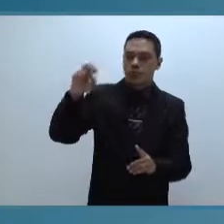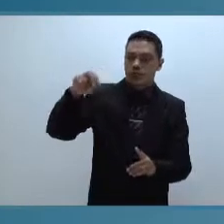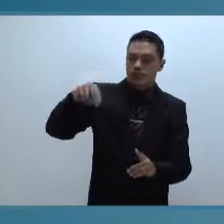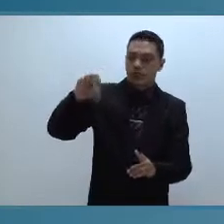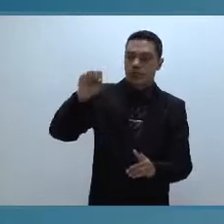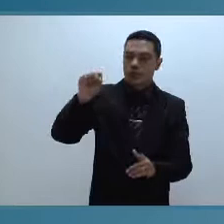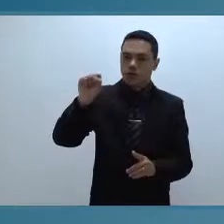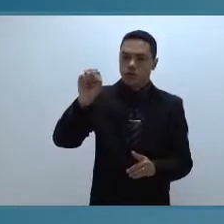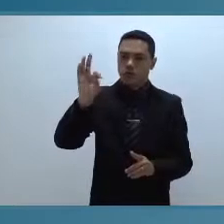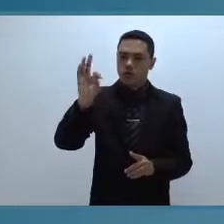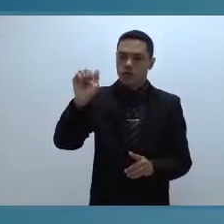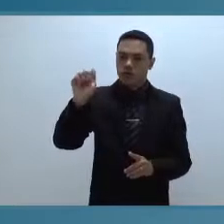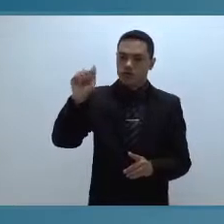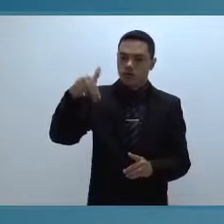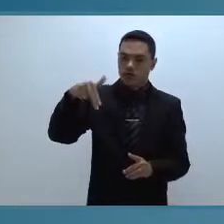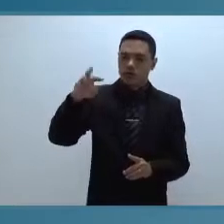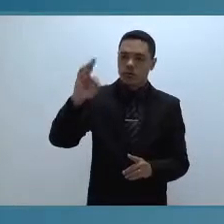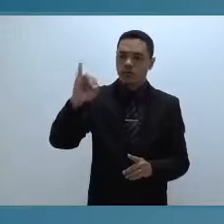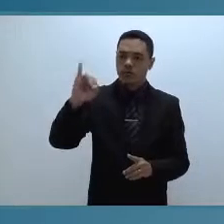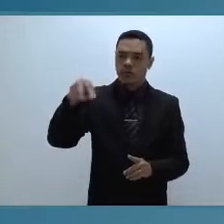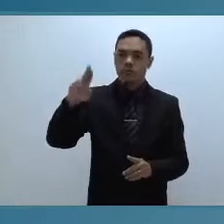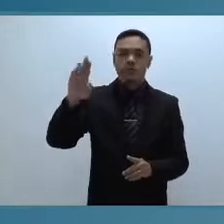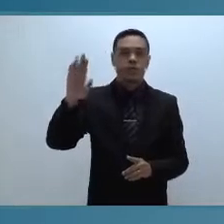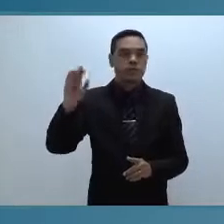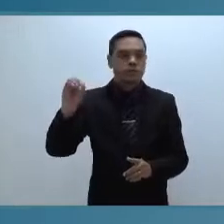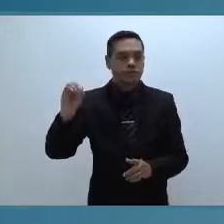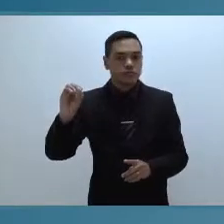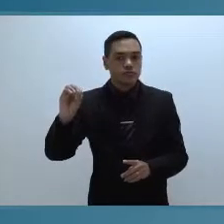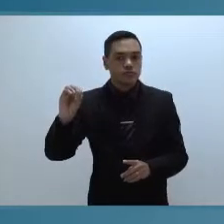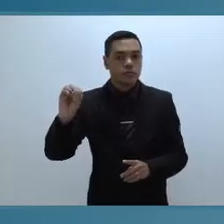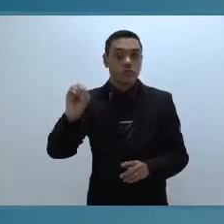a linha do seu entendimento.